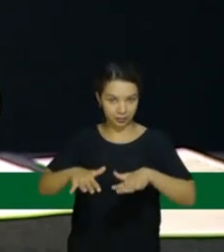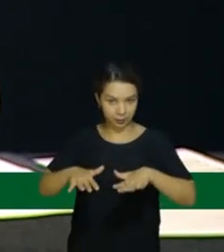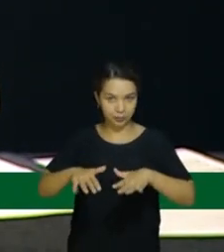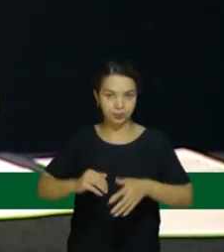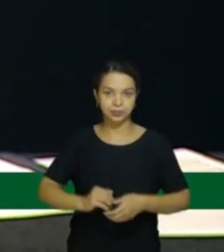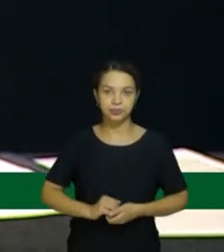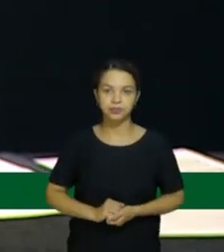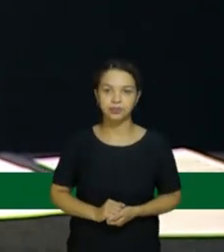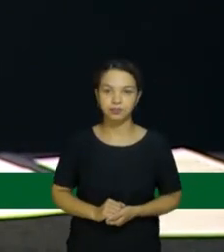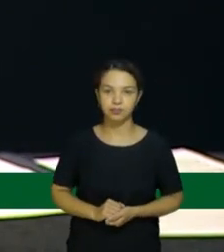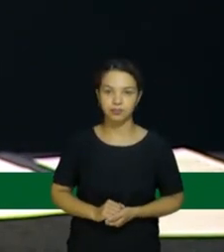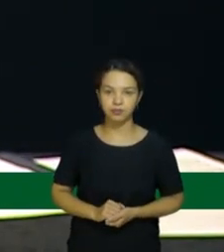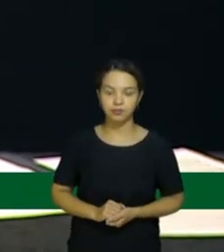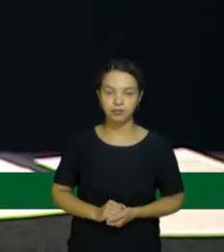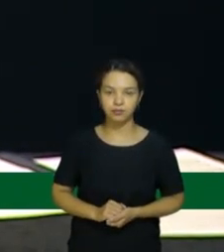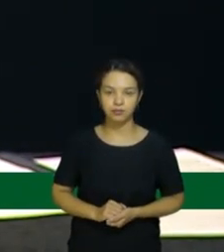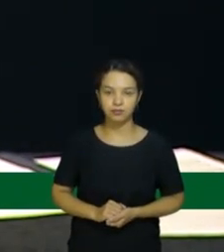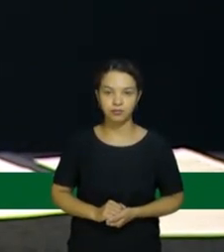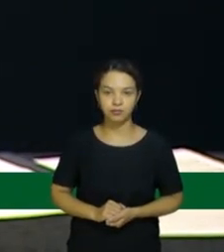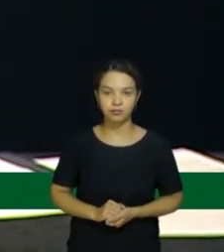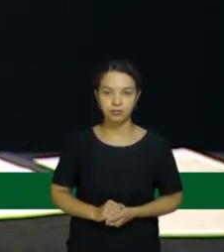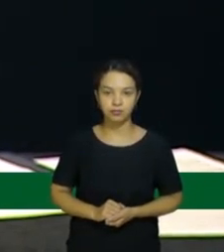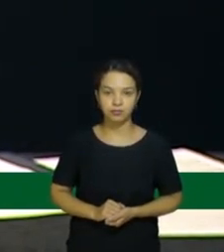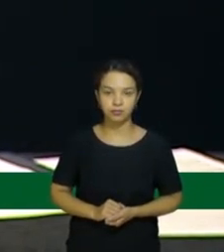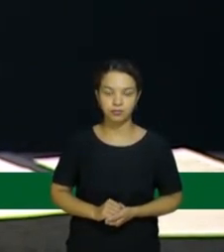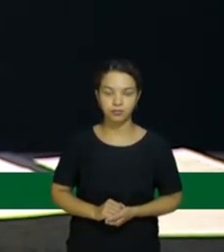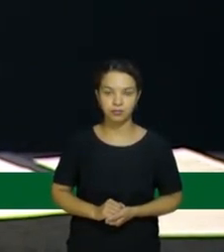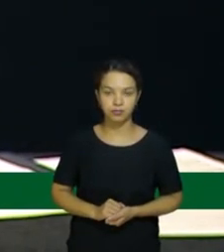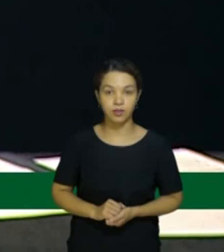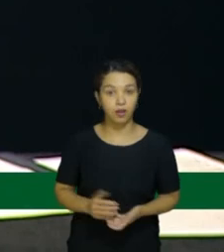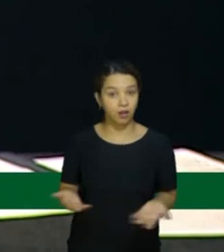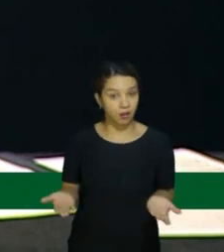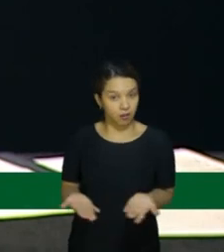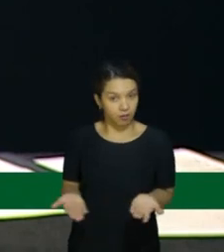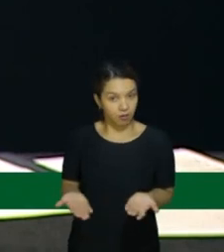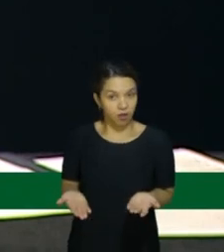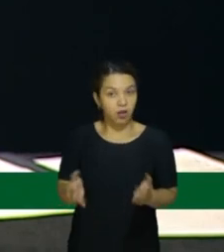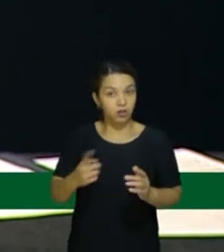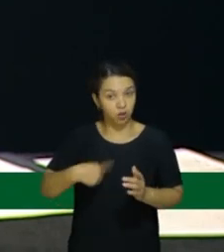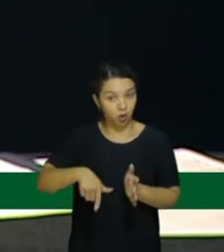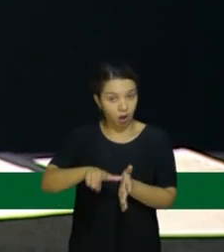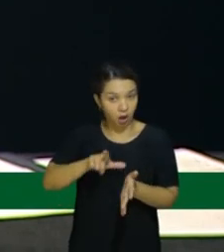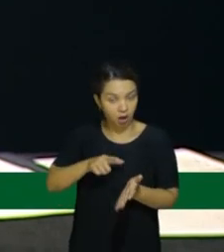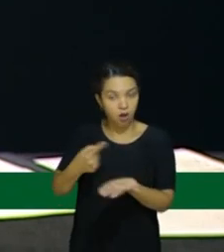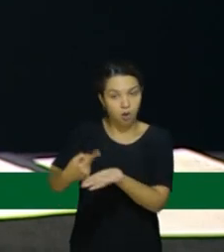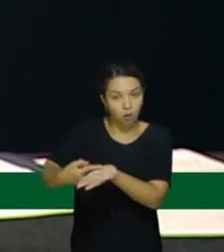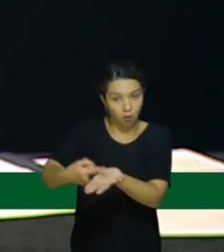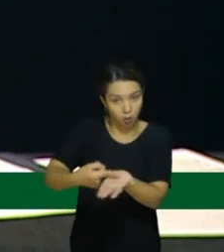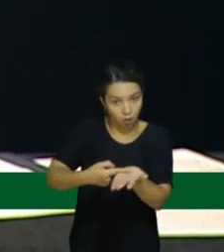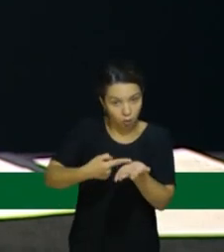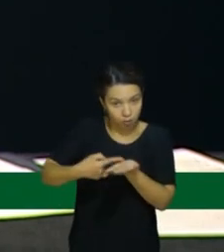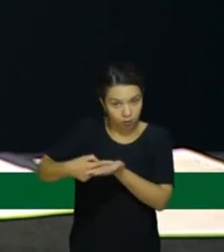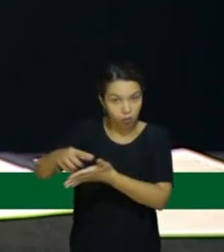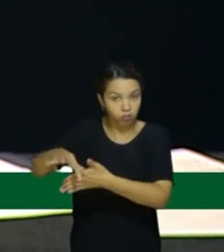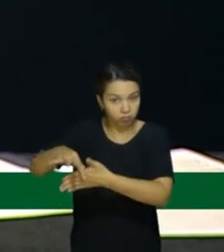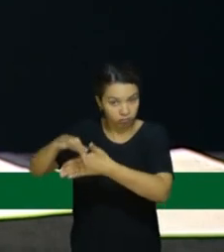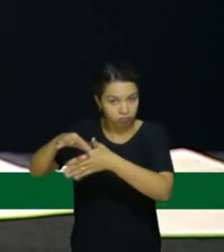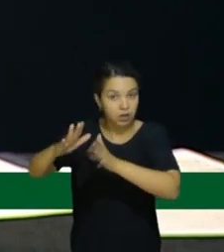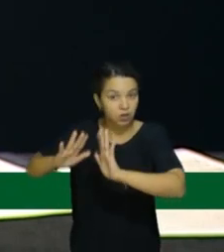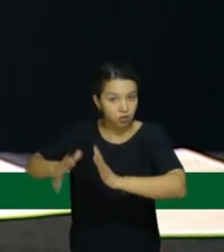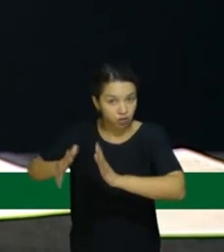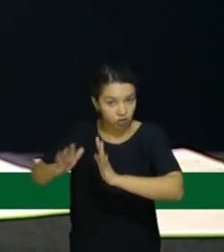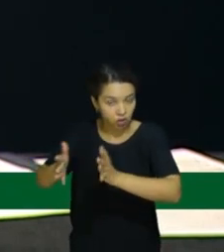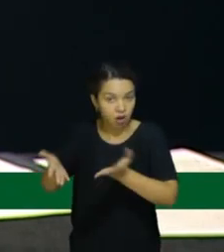sessão Itinerante e dentro do acordado com os senhores líderes nós eh